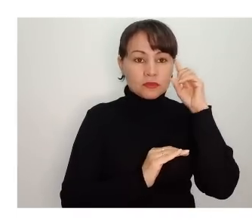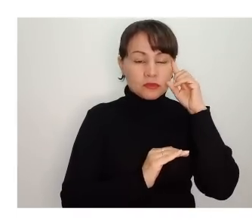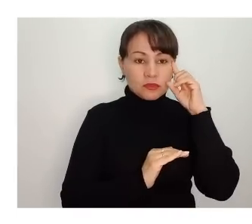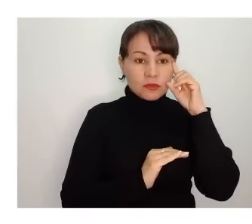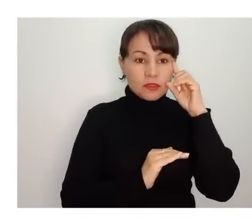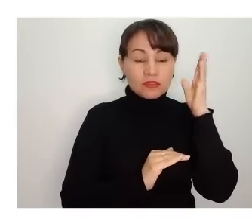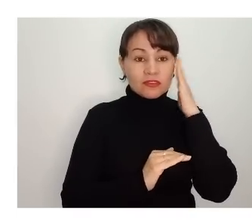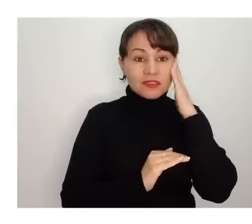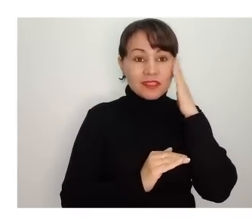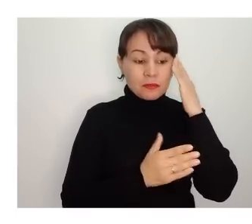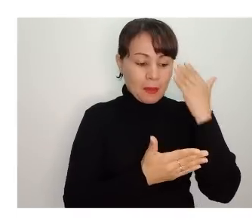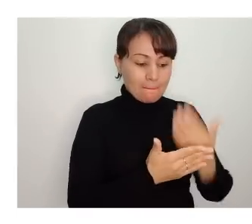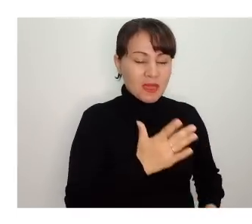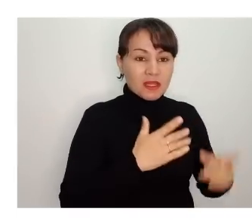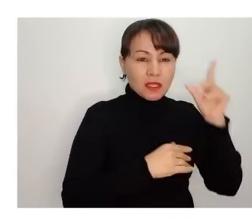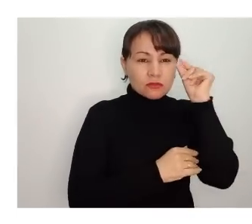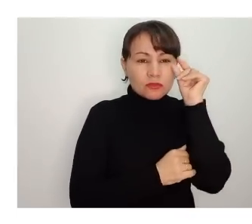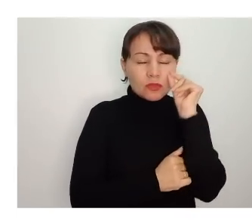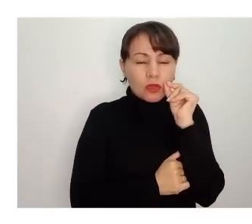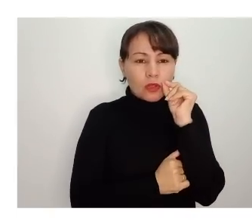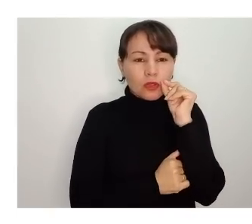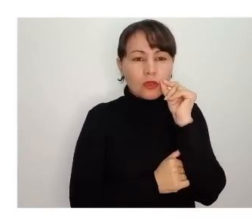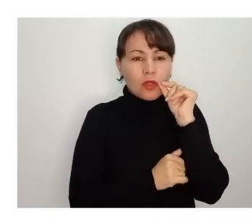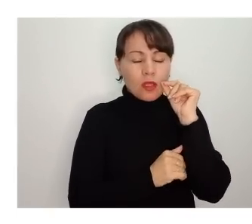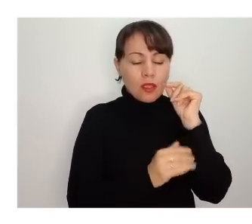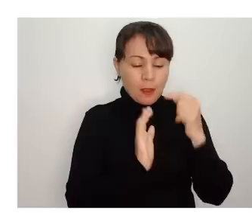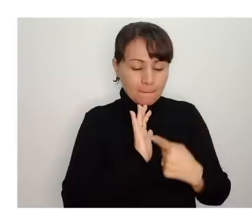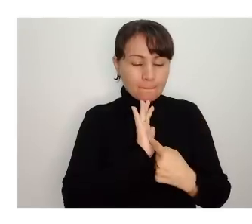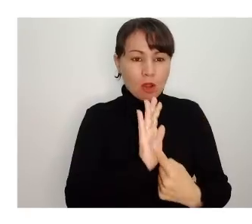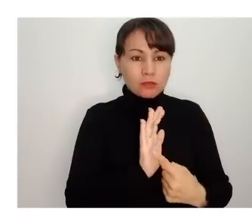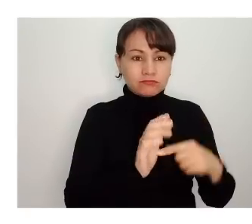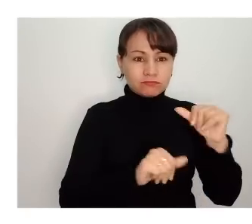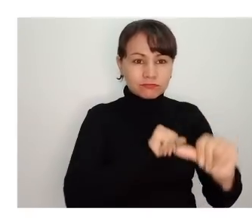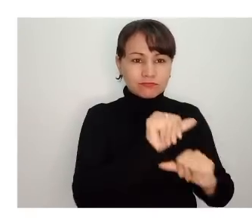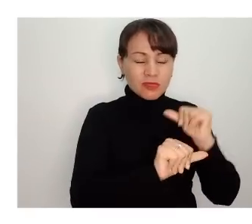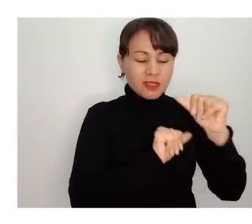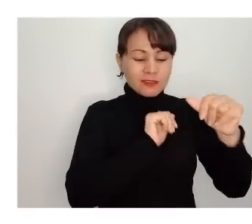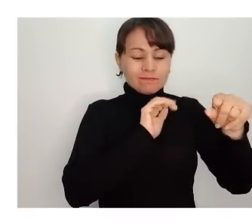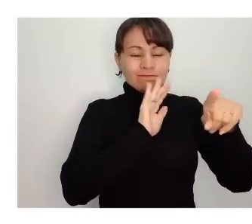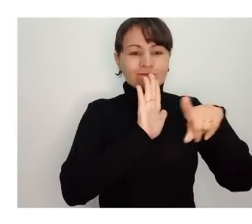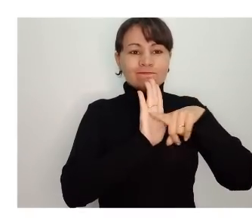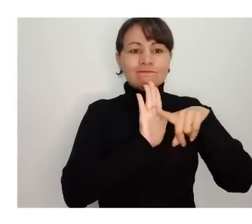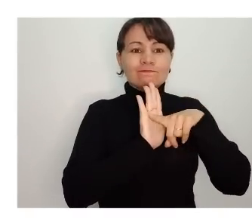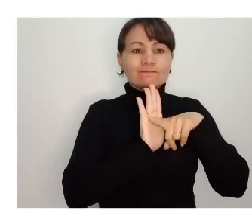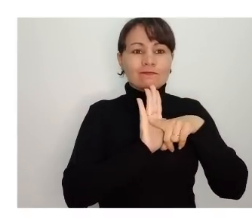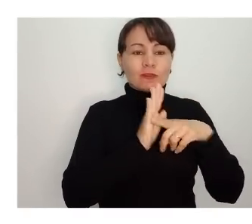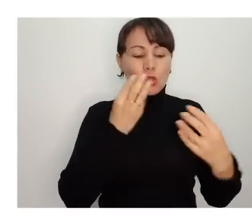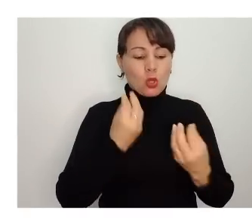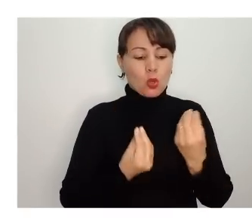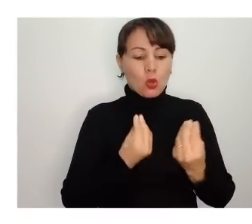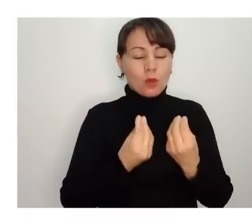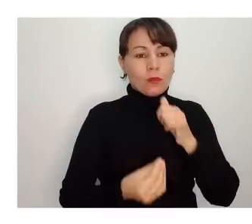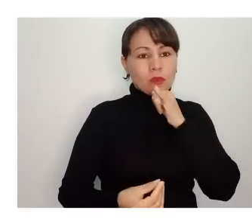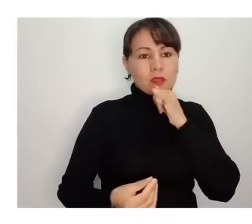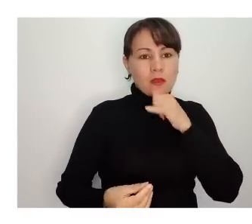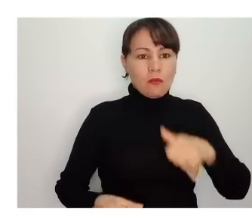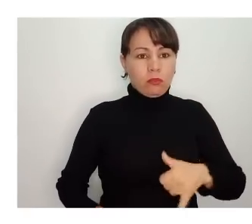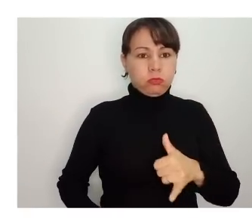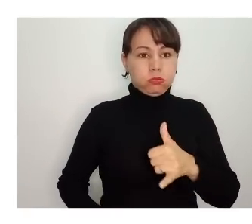que a privação do sono, ela apresenta, então, alterações negativas, como, por exemplo, a